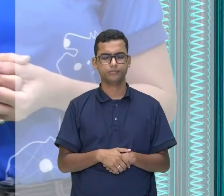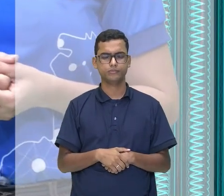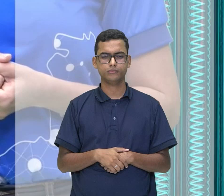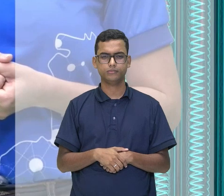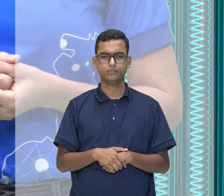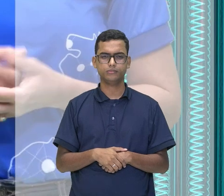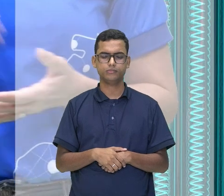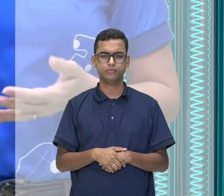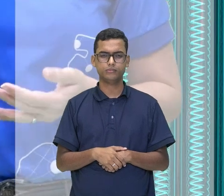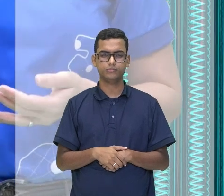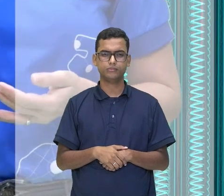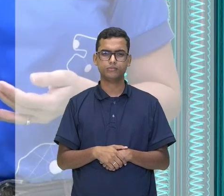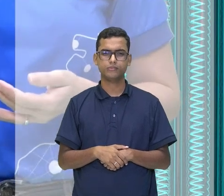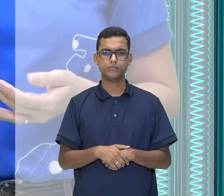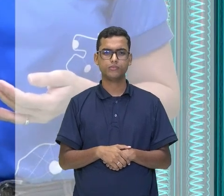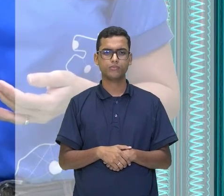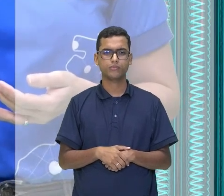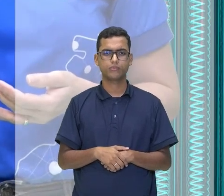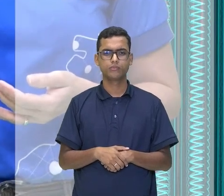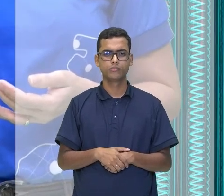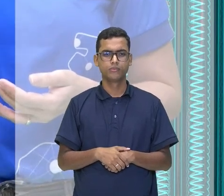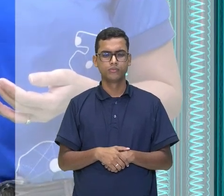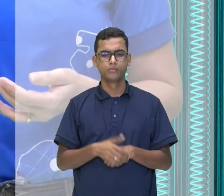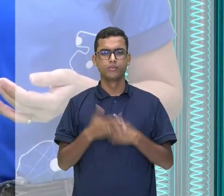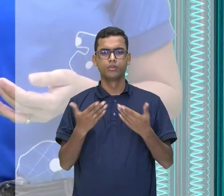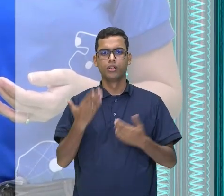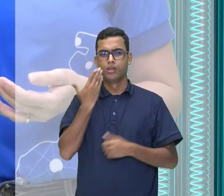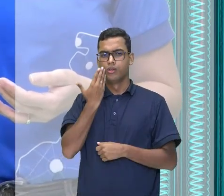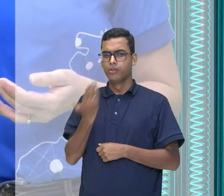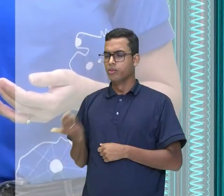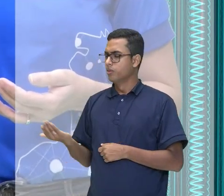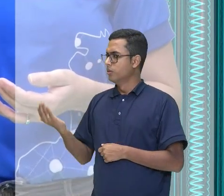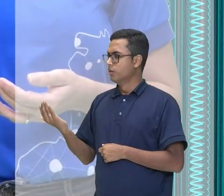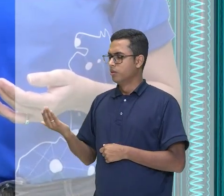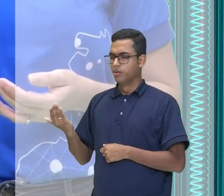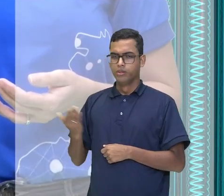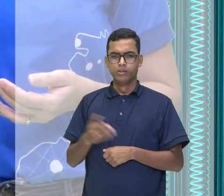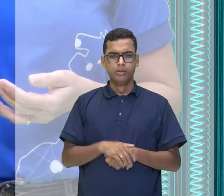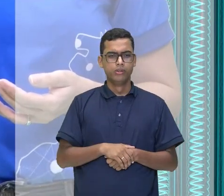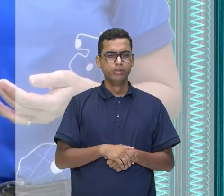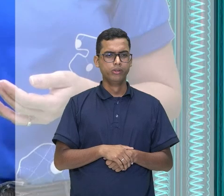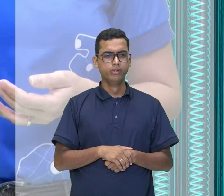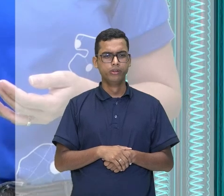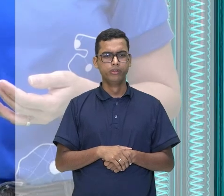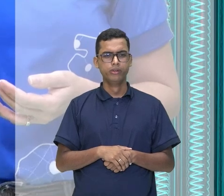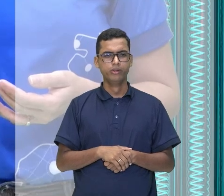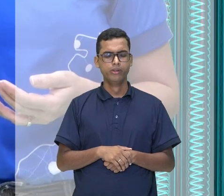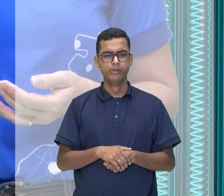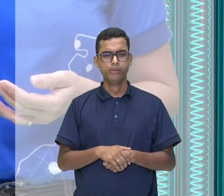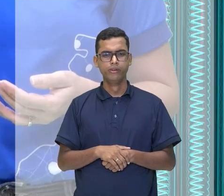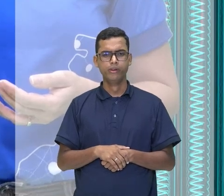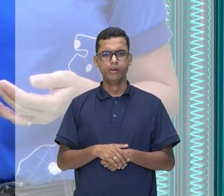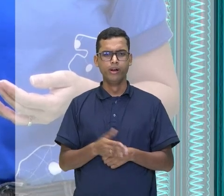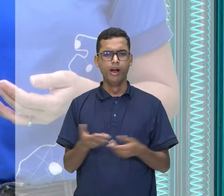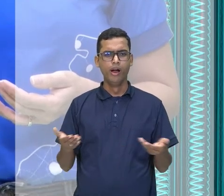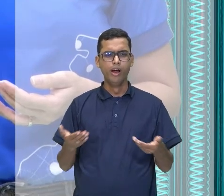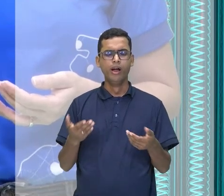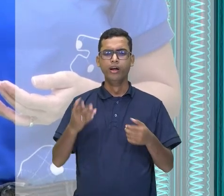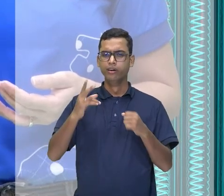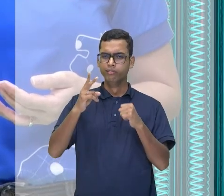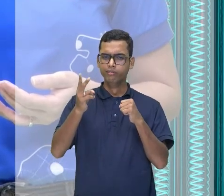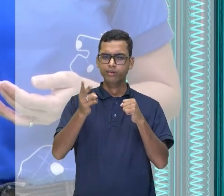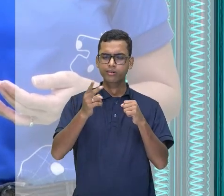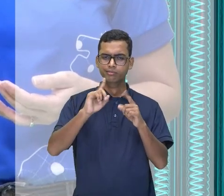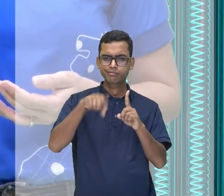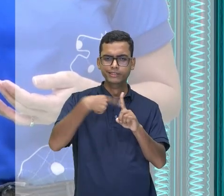aqui o próximo passo, que é was. E em seguida, finalizando a frase, nós temos o verbo principal acompanhado